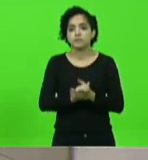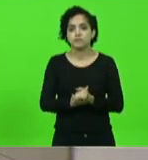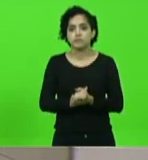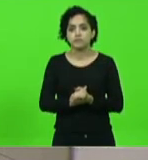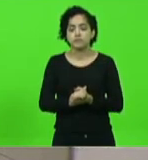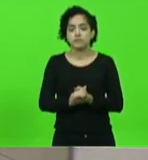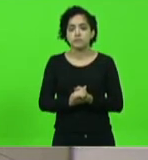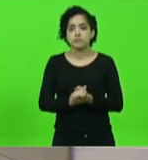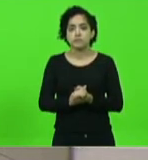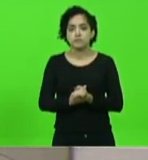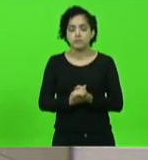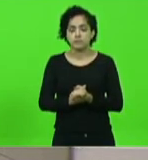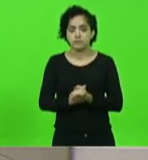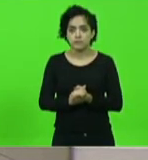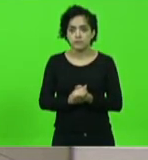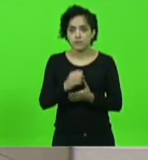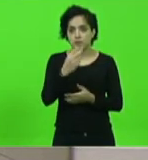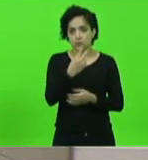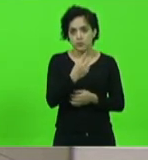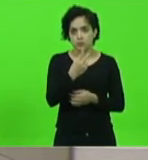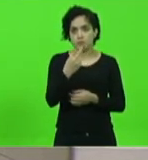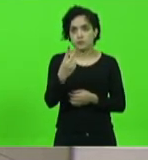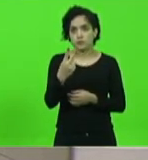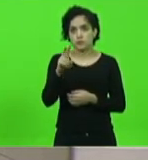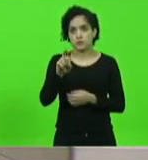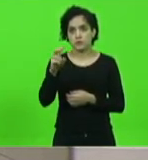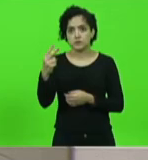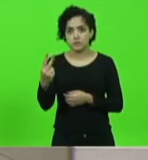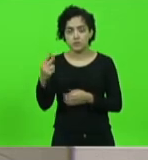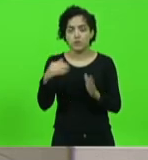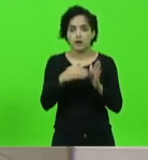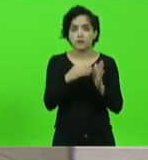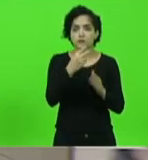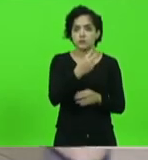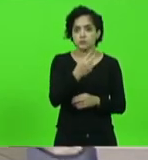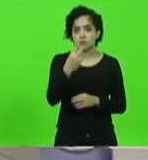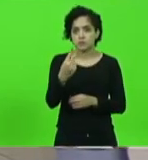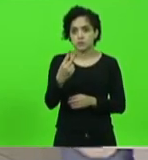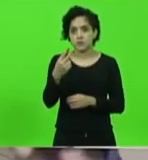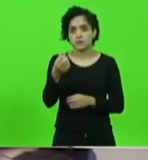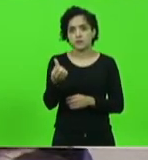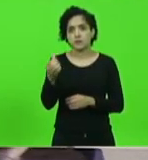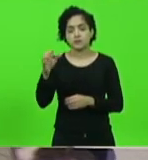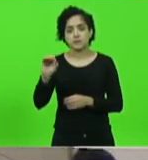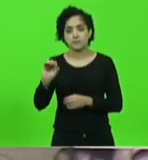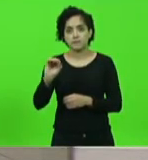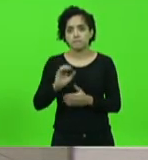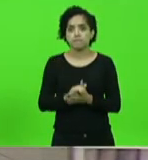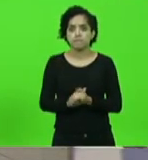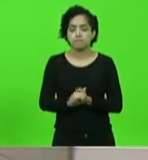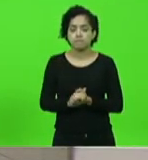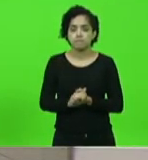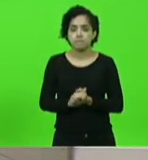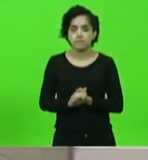indicações. Indicações 2252 a 2260.